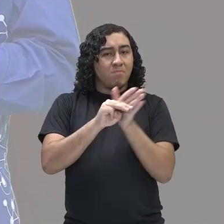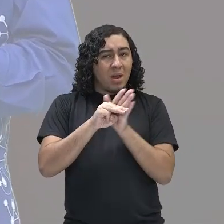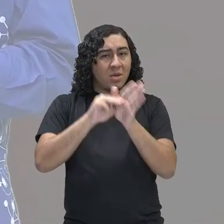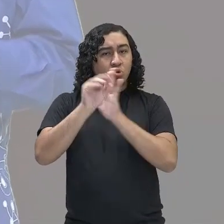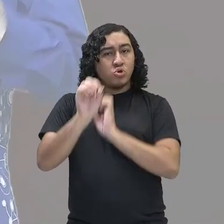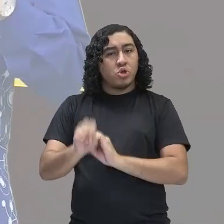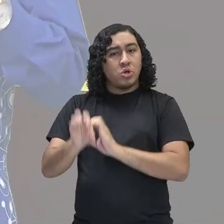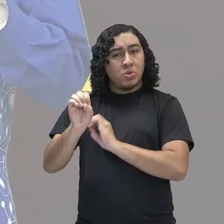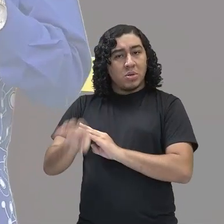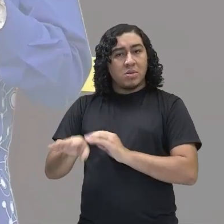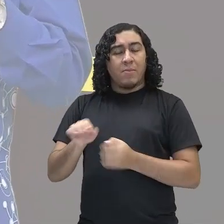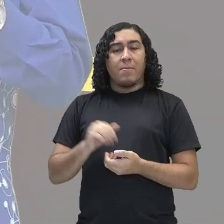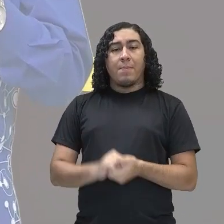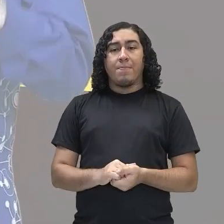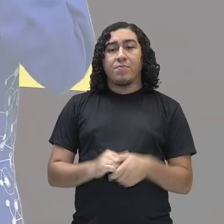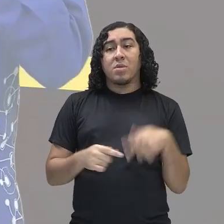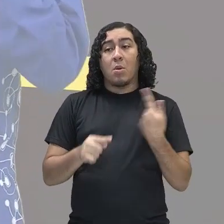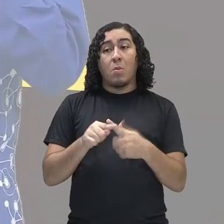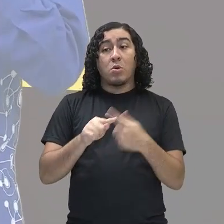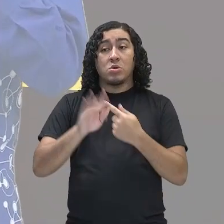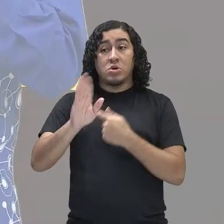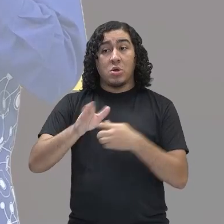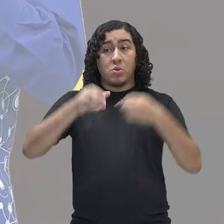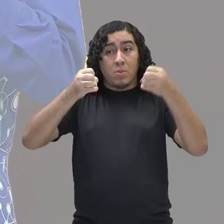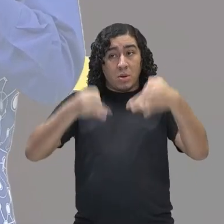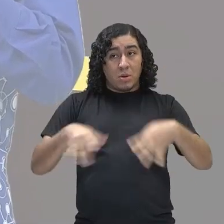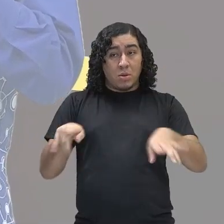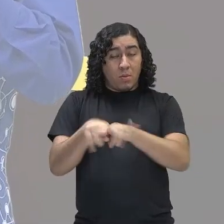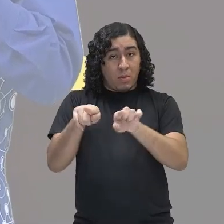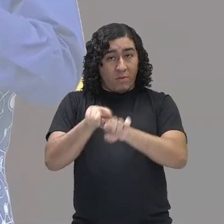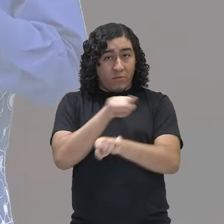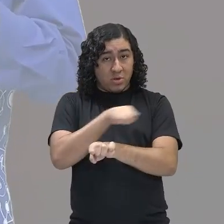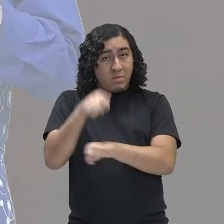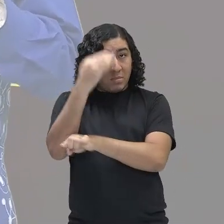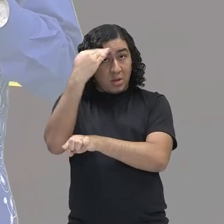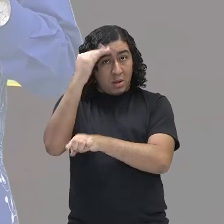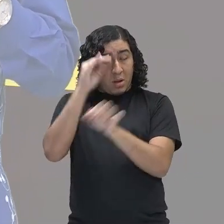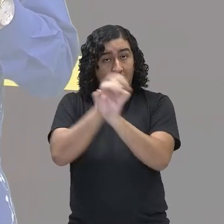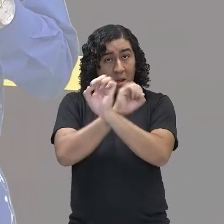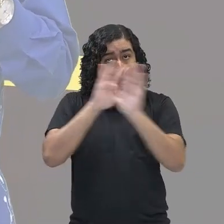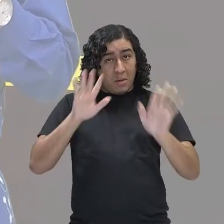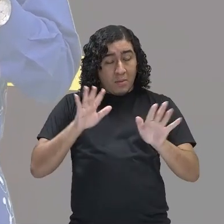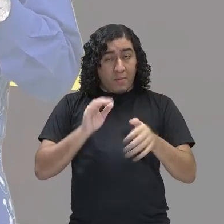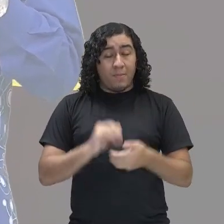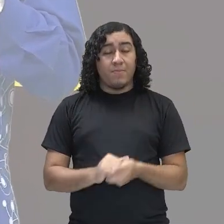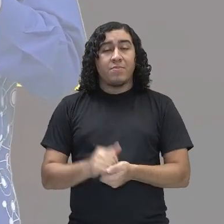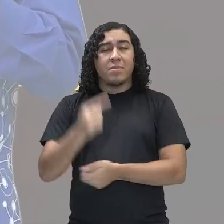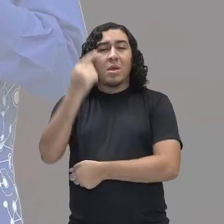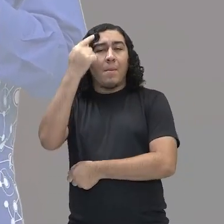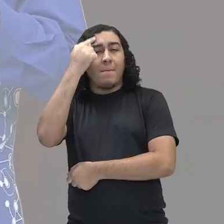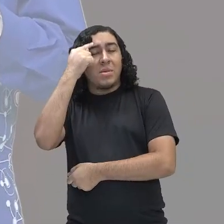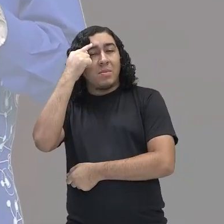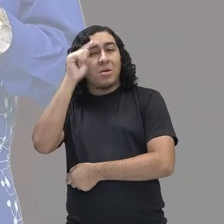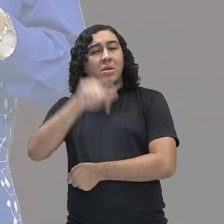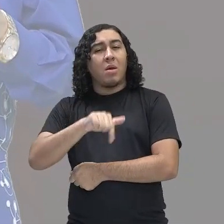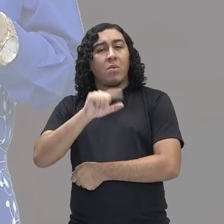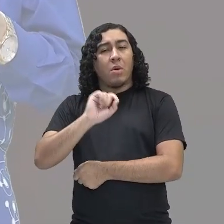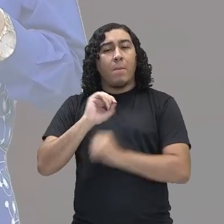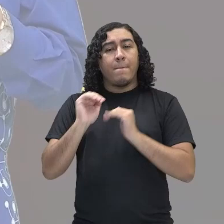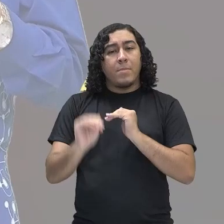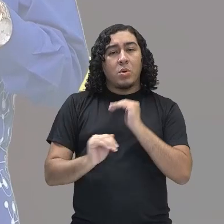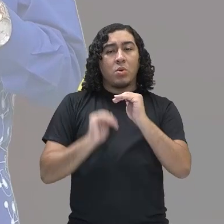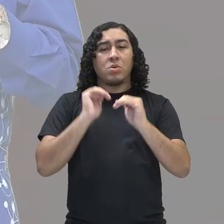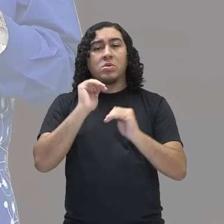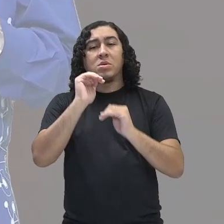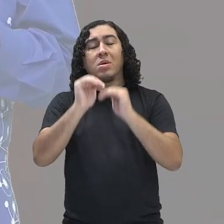educação moderna. Porque, como já dissemos e vocês muito bem entenderam, o pensamento é um processo que está